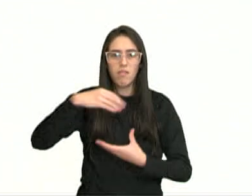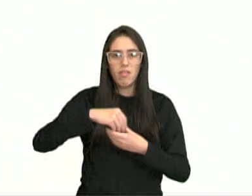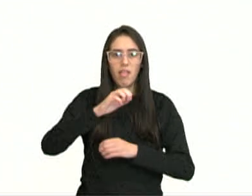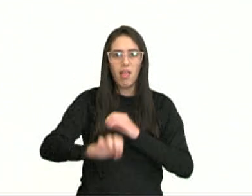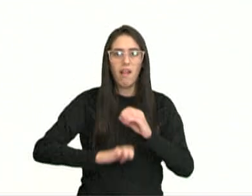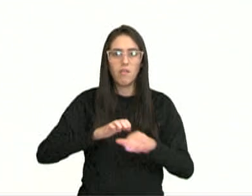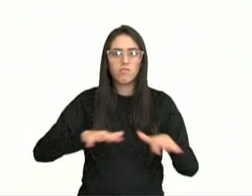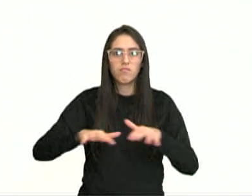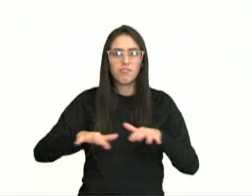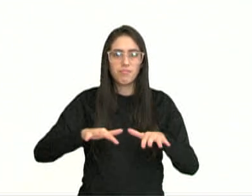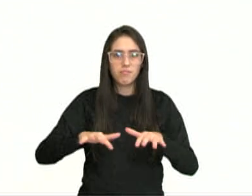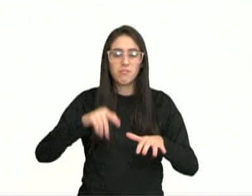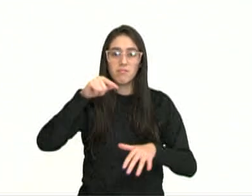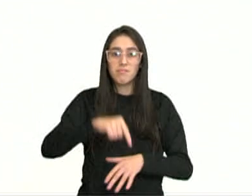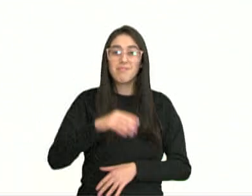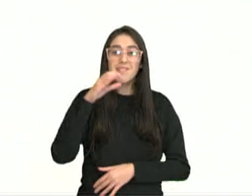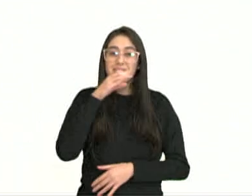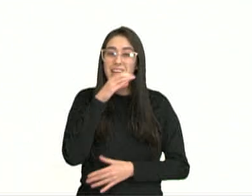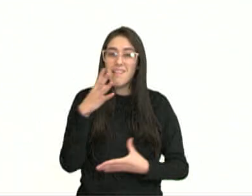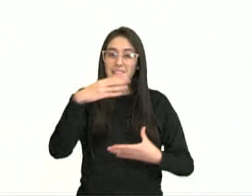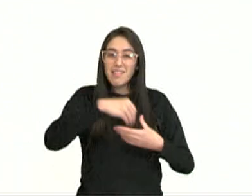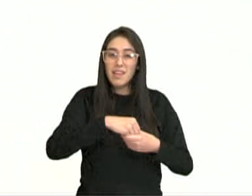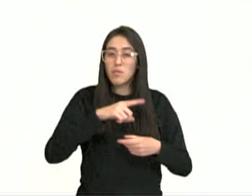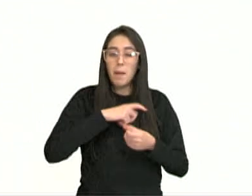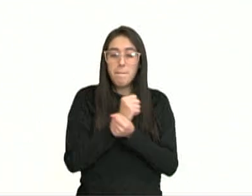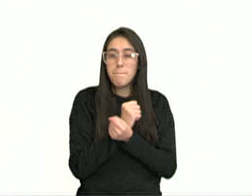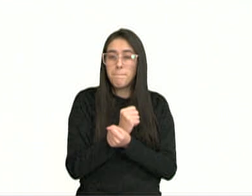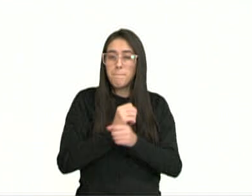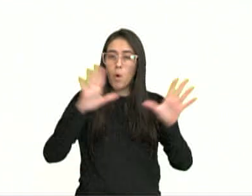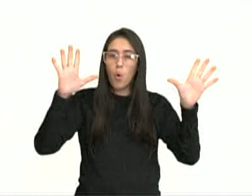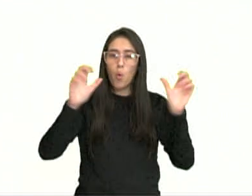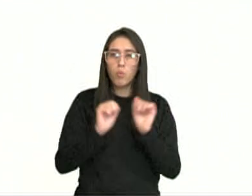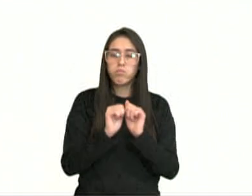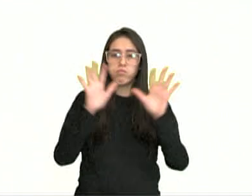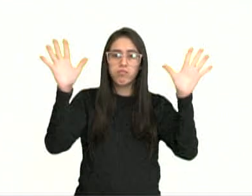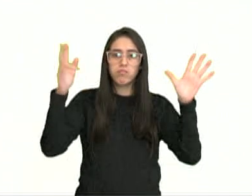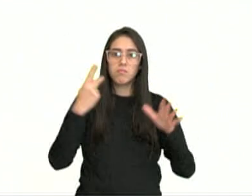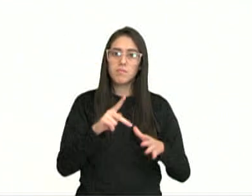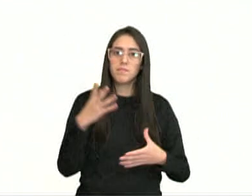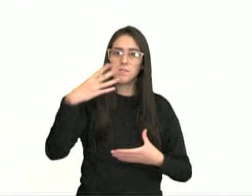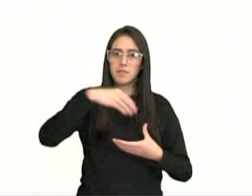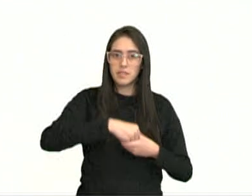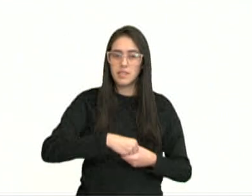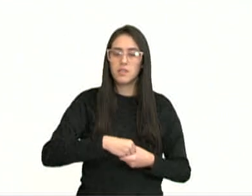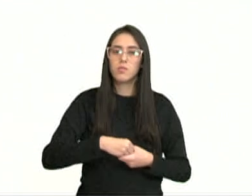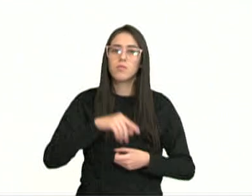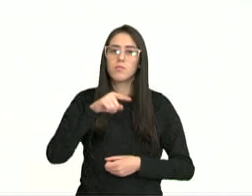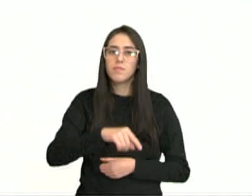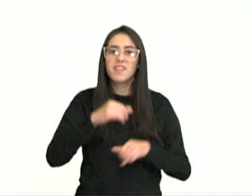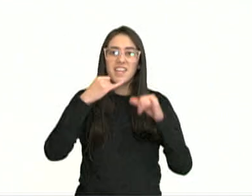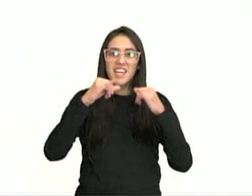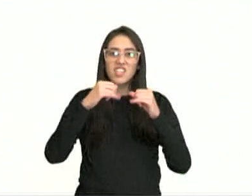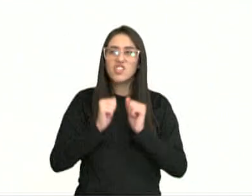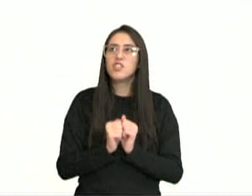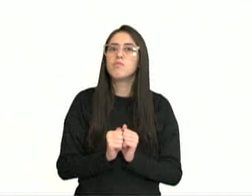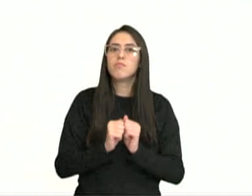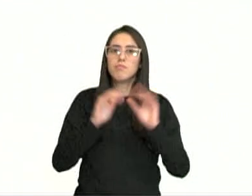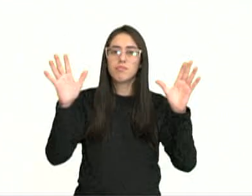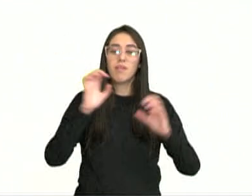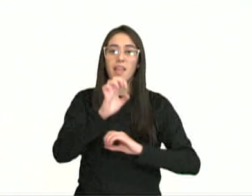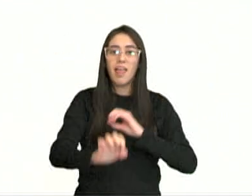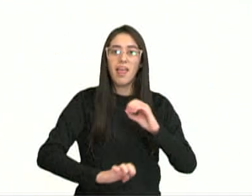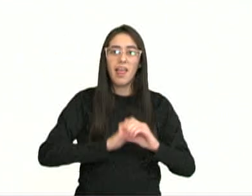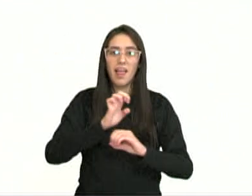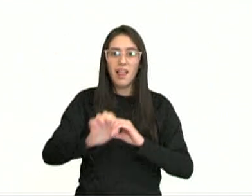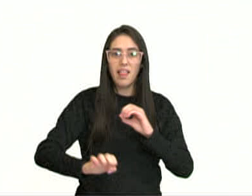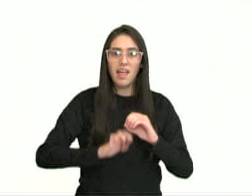Quando a substância é aquecida, é como se explodíssemos um combustível presente nesses fogos e a energia liberada desloca o elétron para o